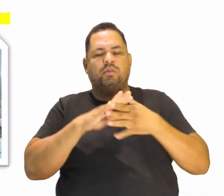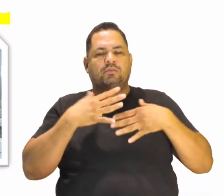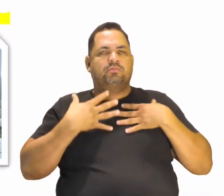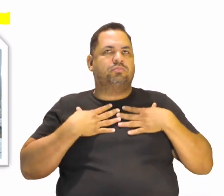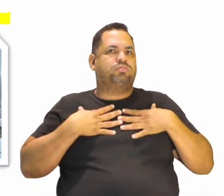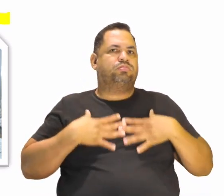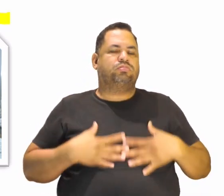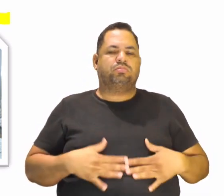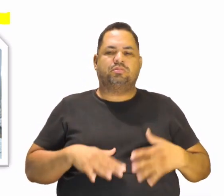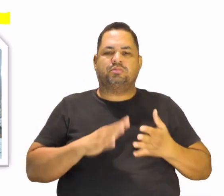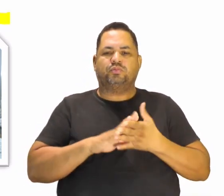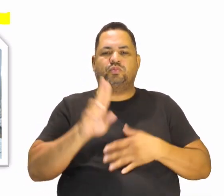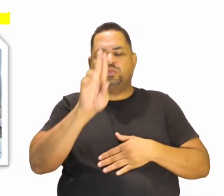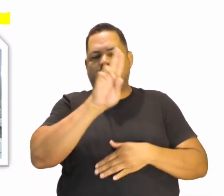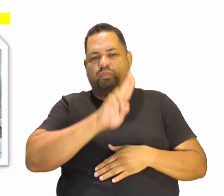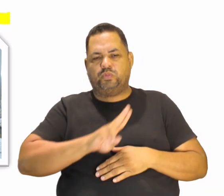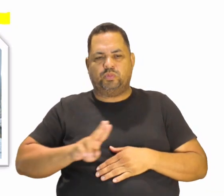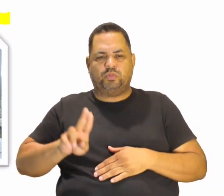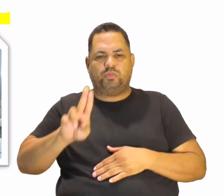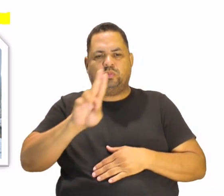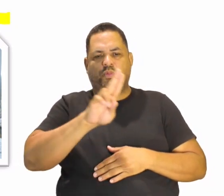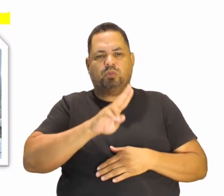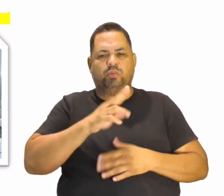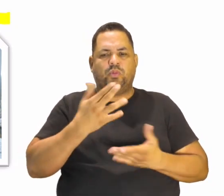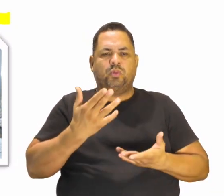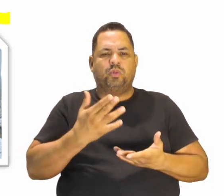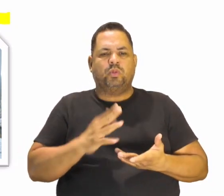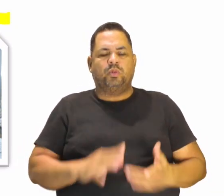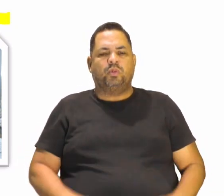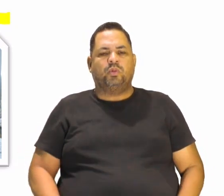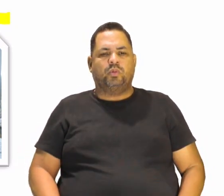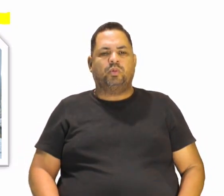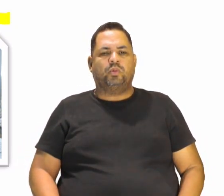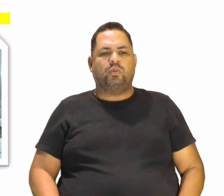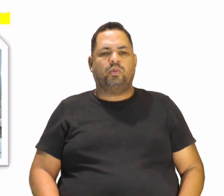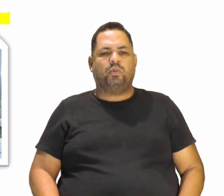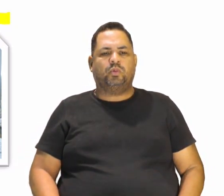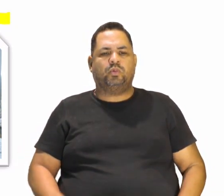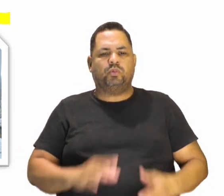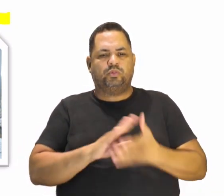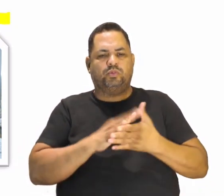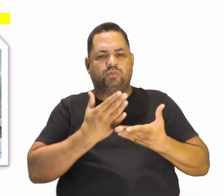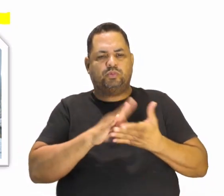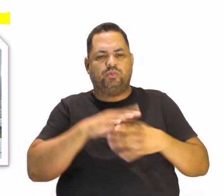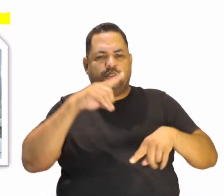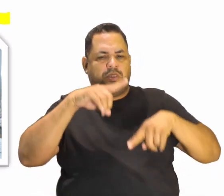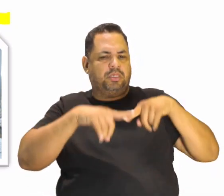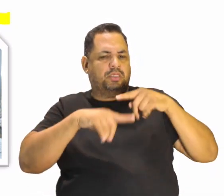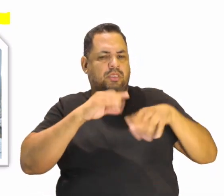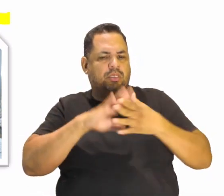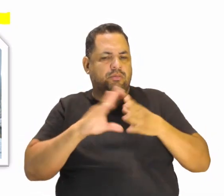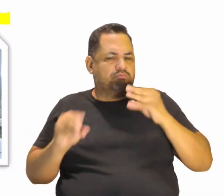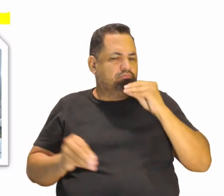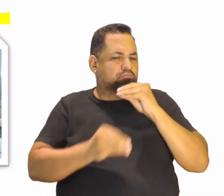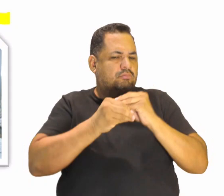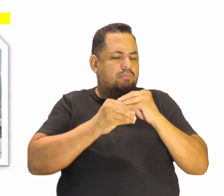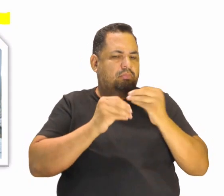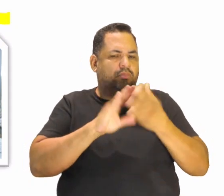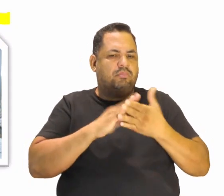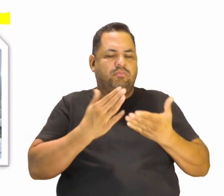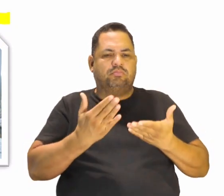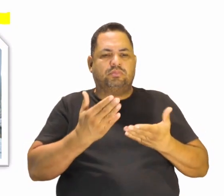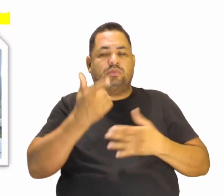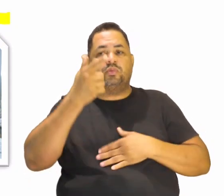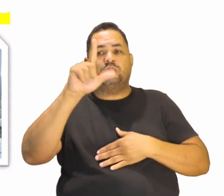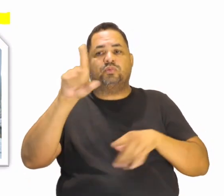com a implementação aí de suplementos anabolizantes e outros, né?